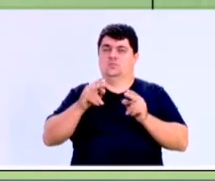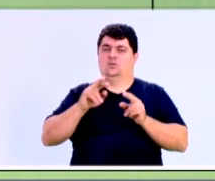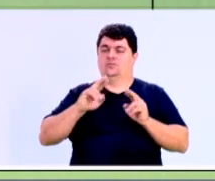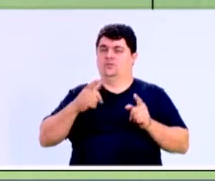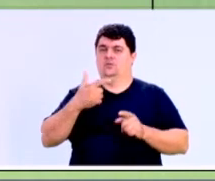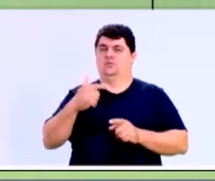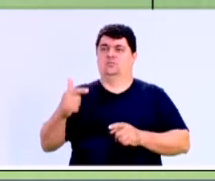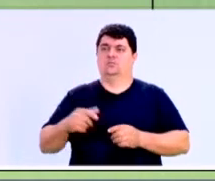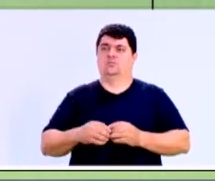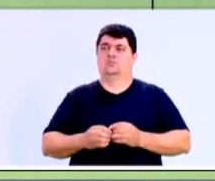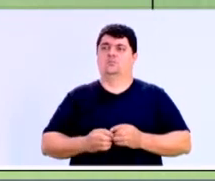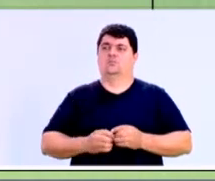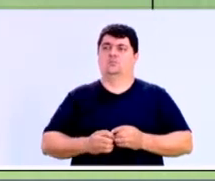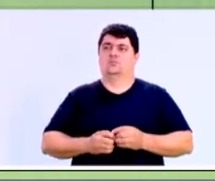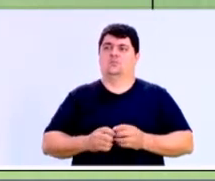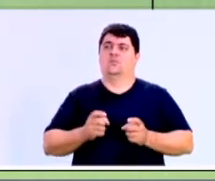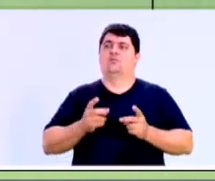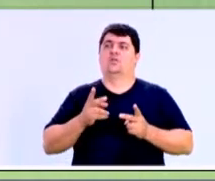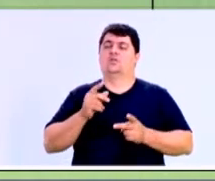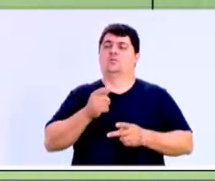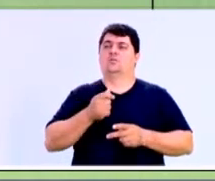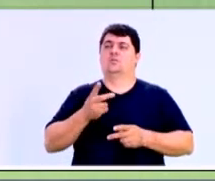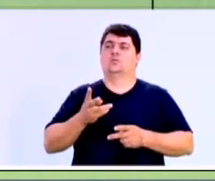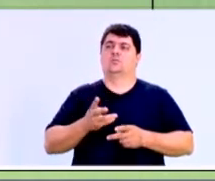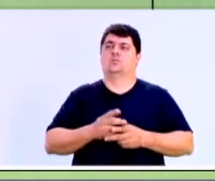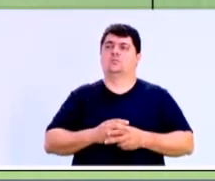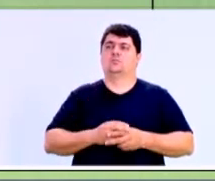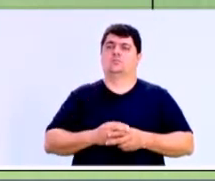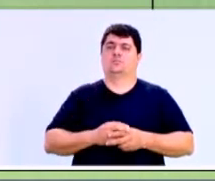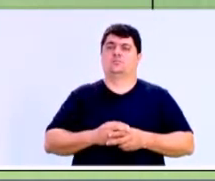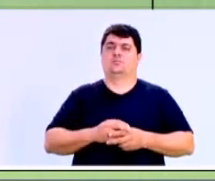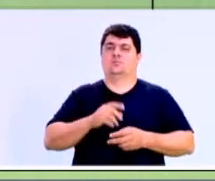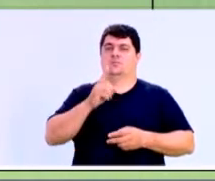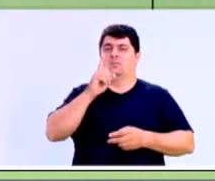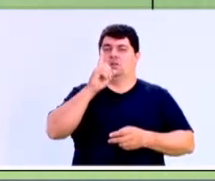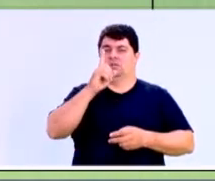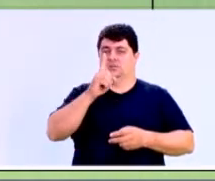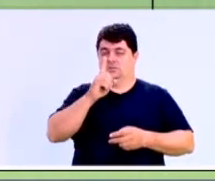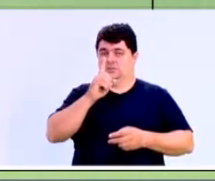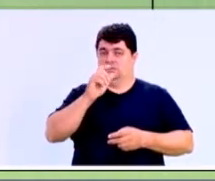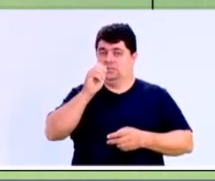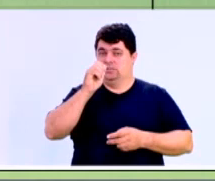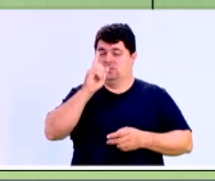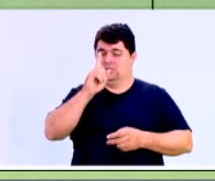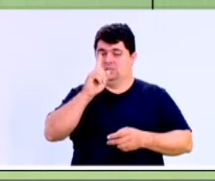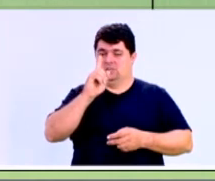diferente. E vendas, né, professor? Quanto que é vendas? Vendas 175 mil.